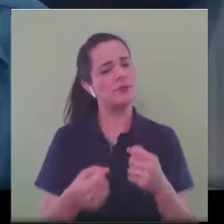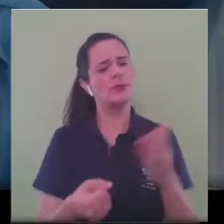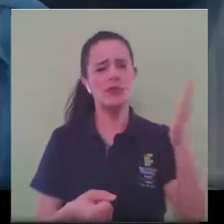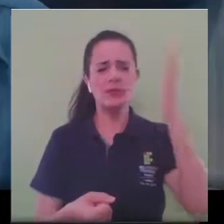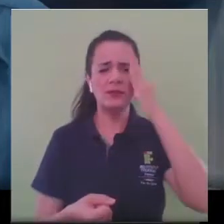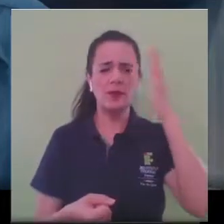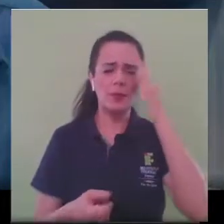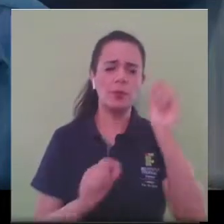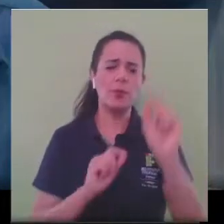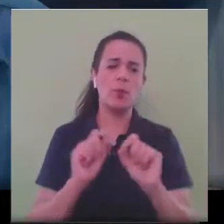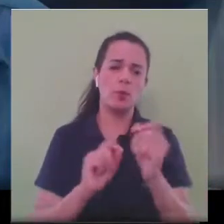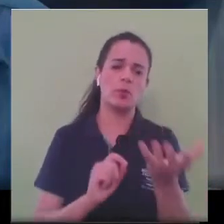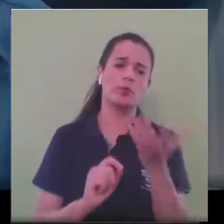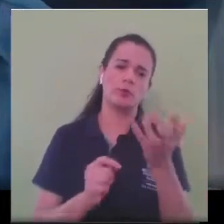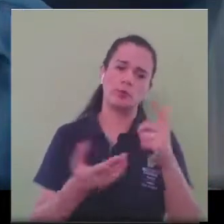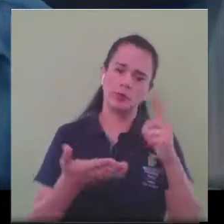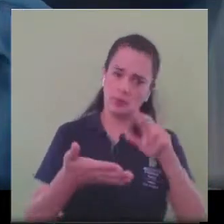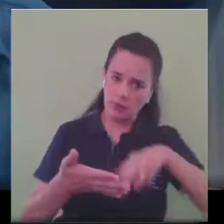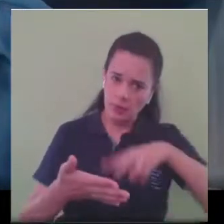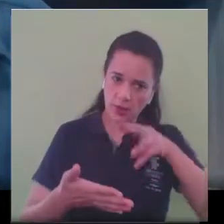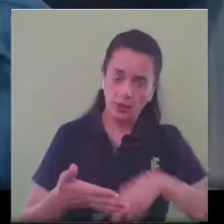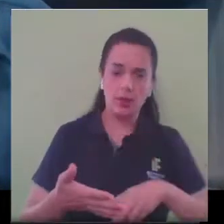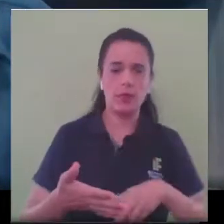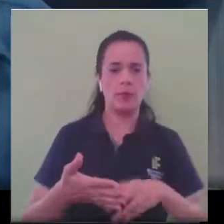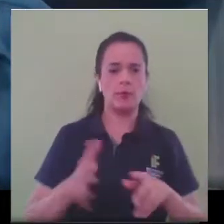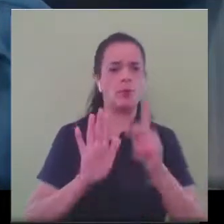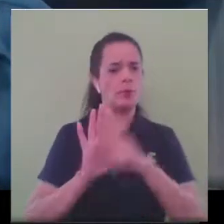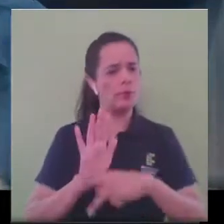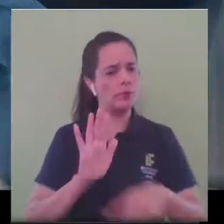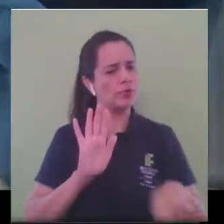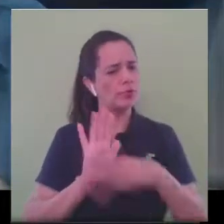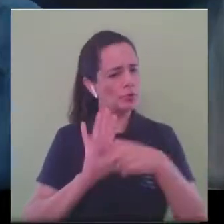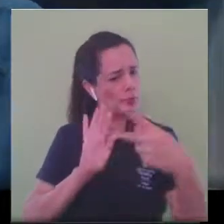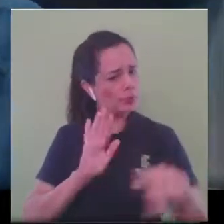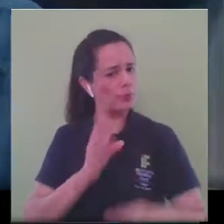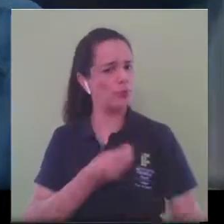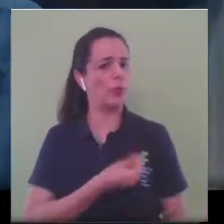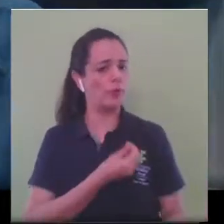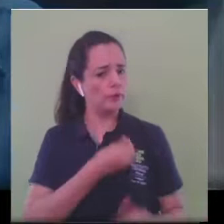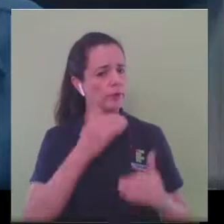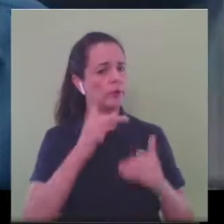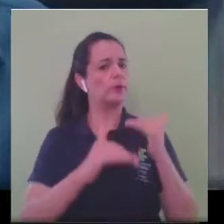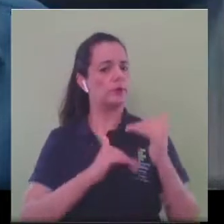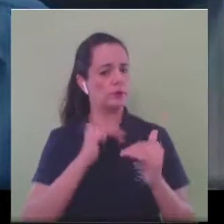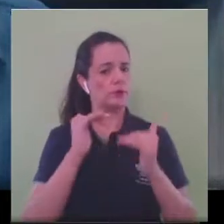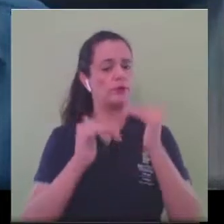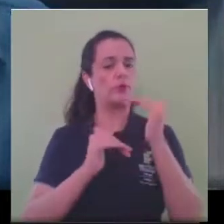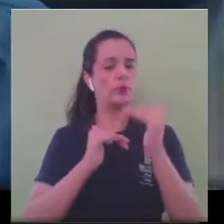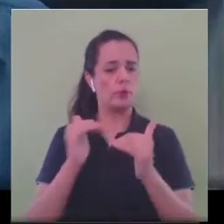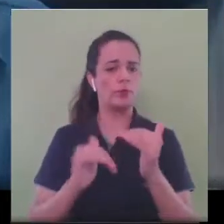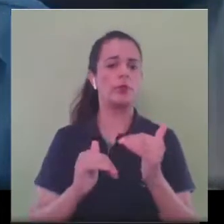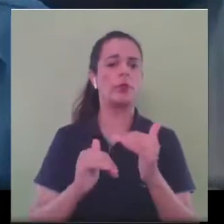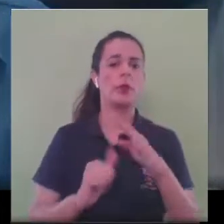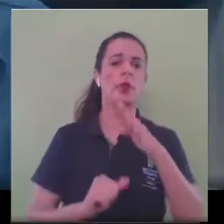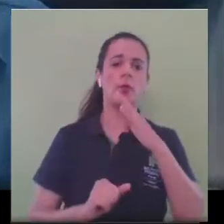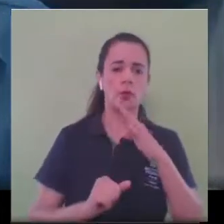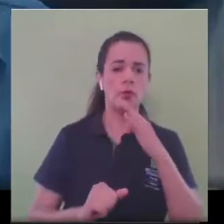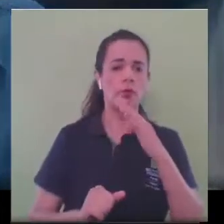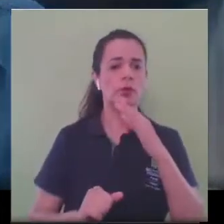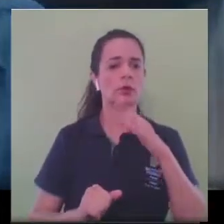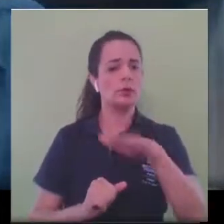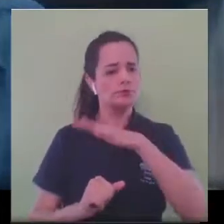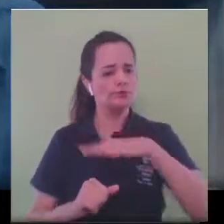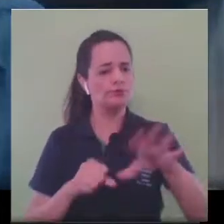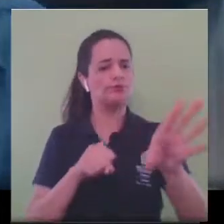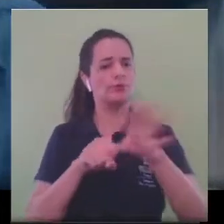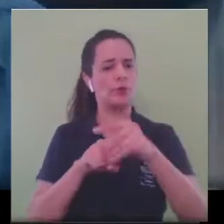ler, como projeto aí de sua vida para se desenvolver, como meio de atingir certo